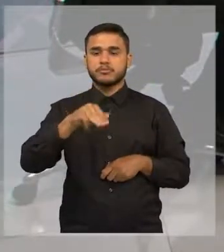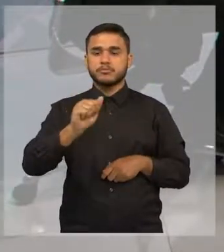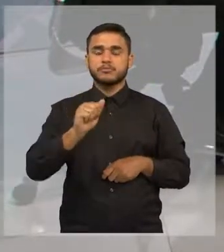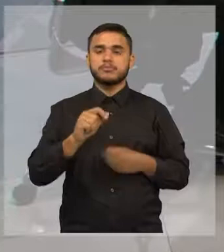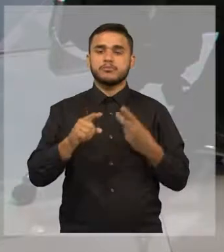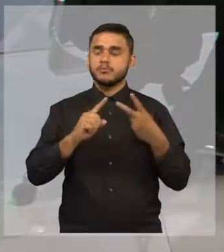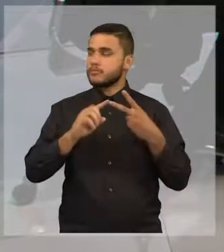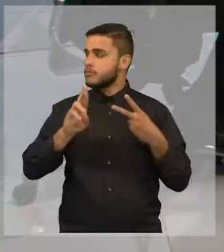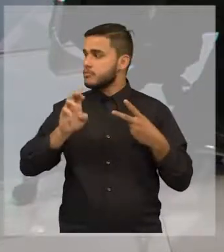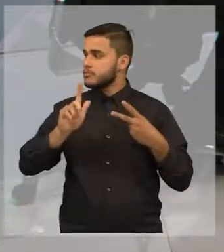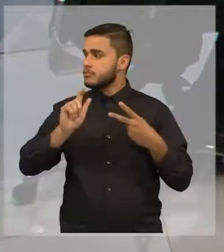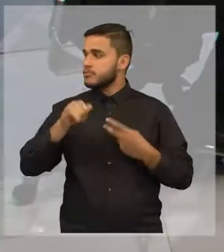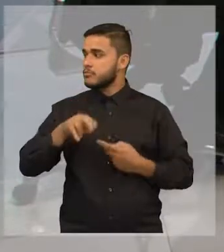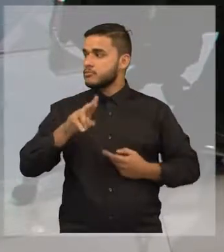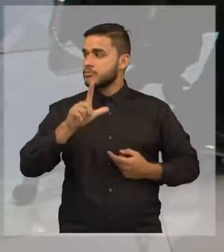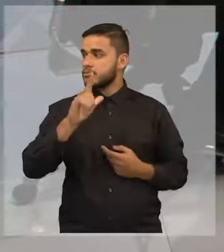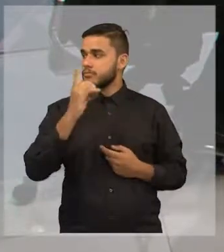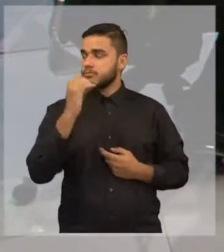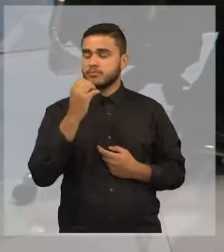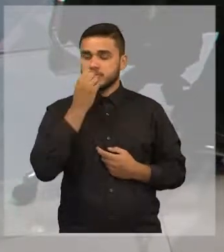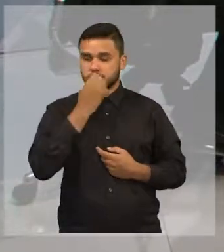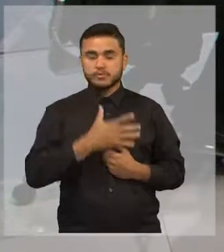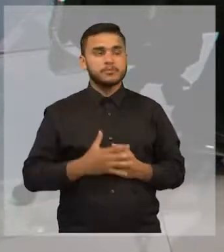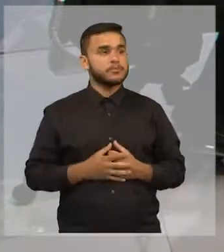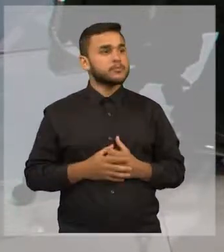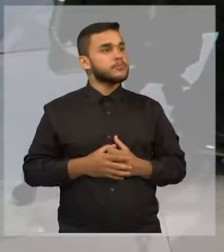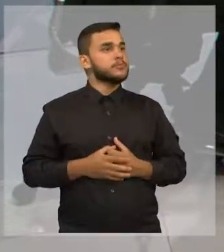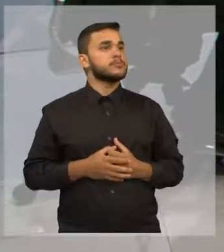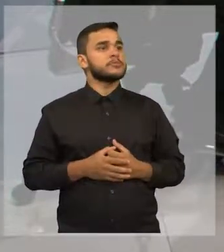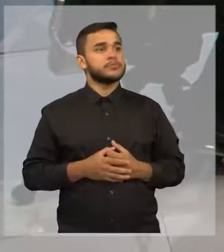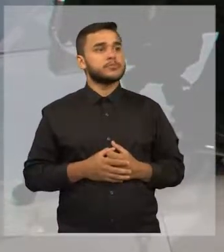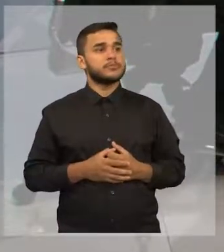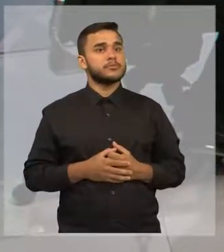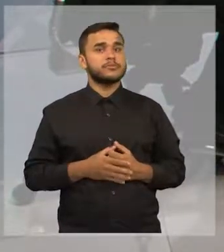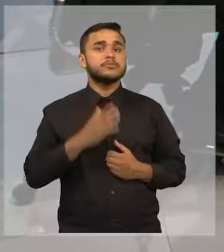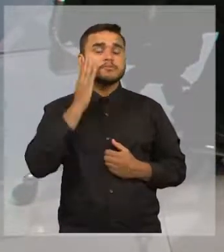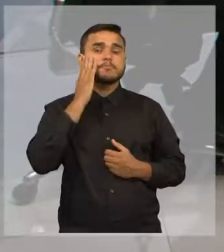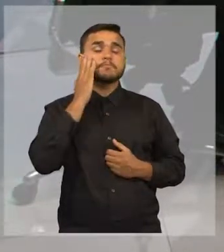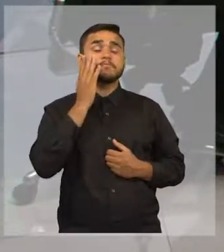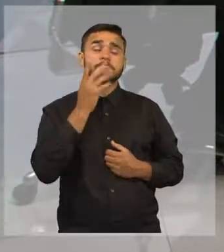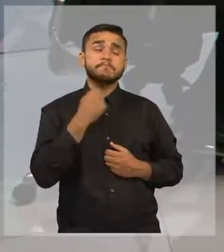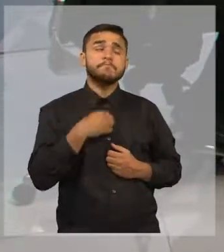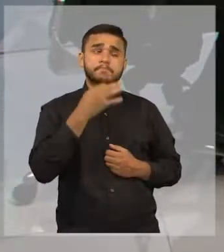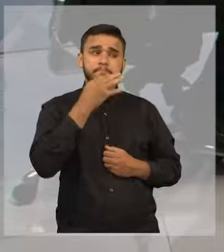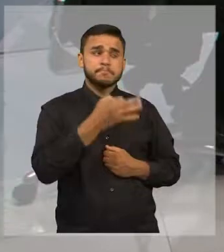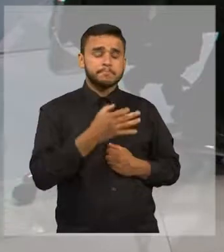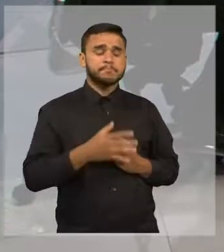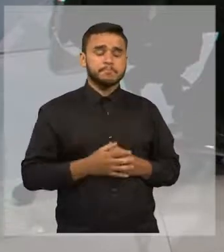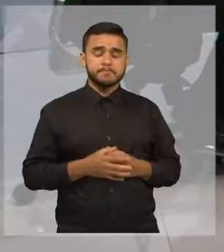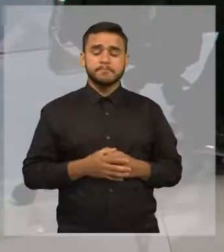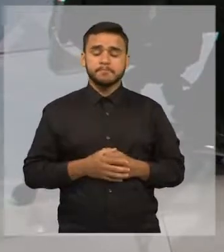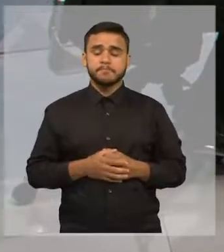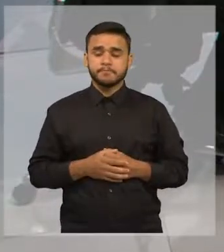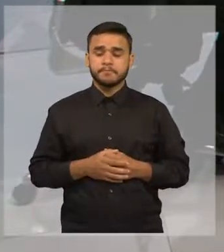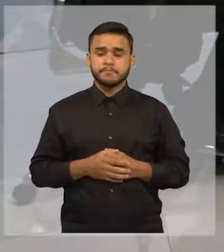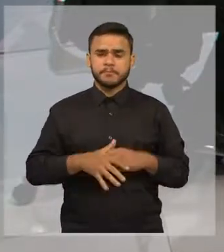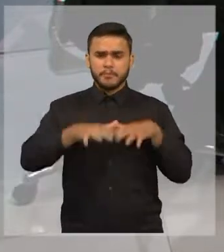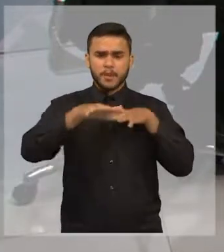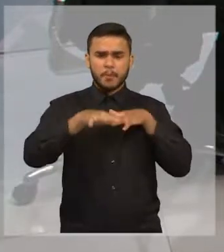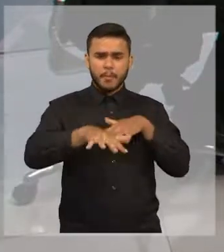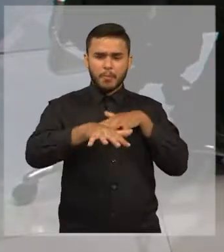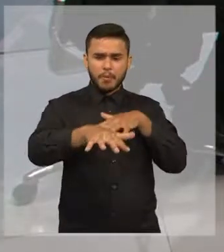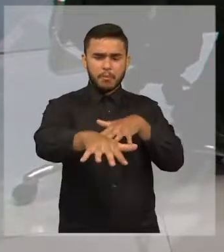Reginaldo, é sempre muito bom. Mas é o seguinte, a questão do